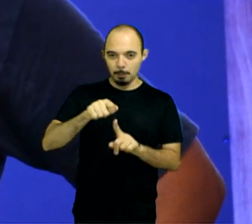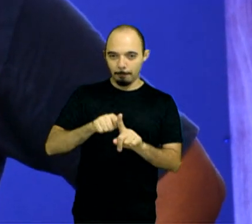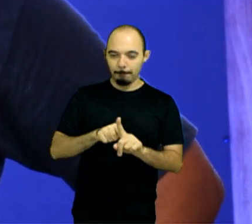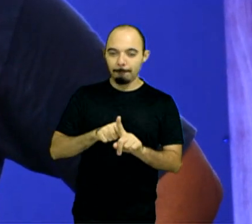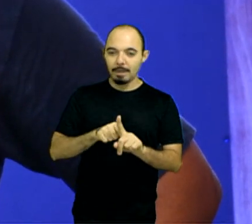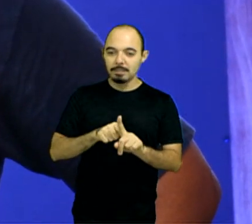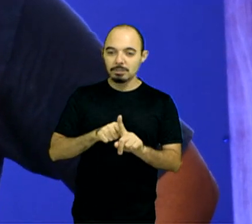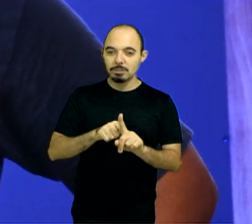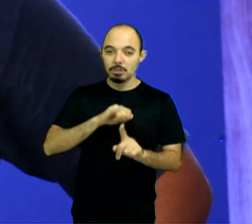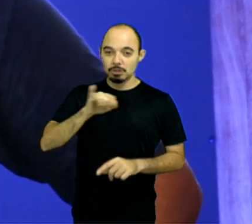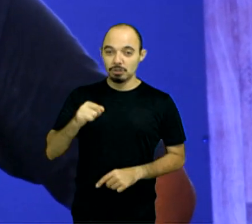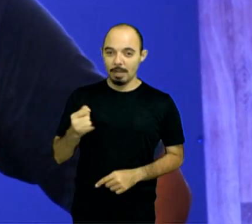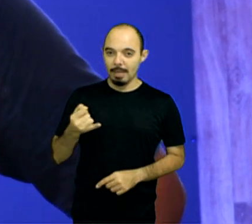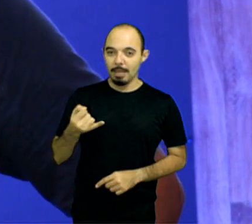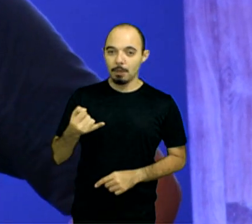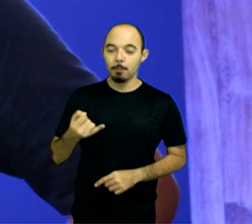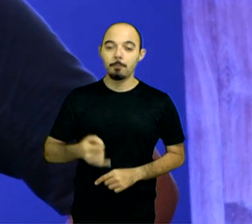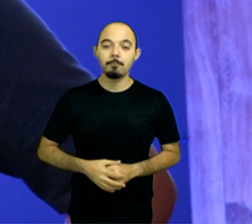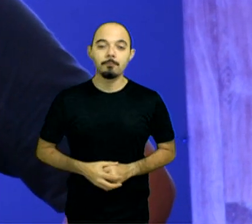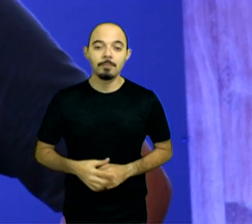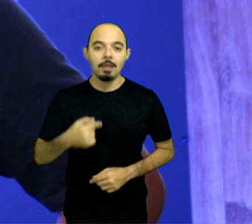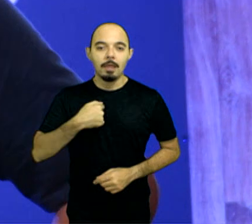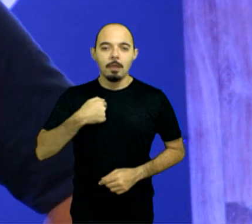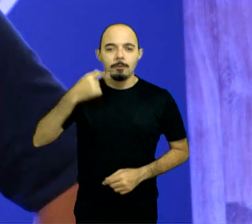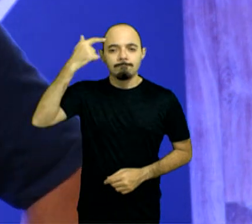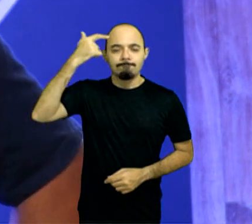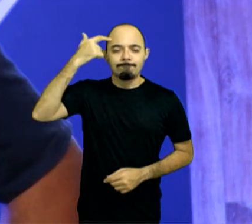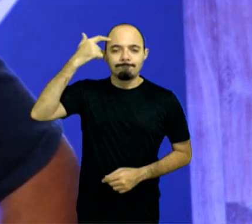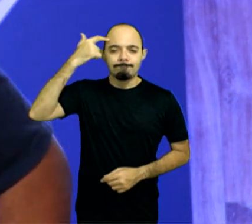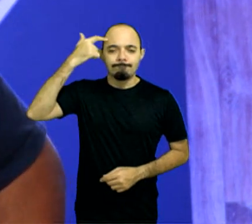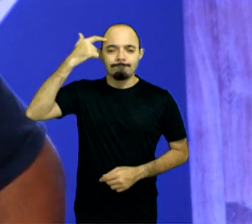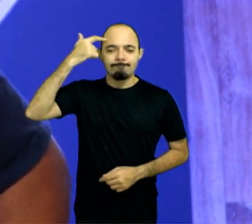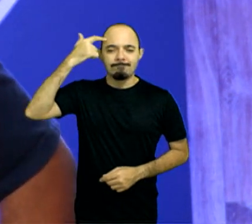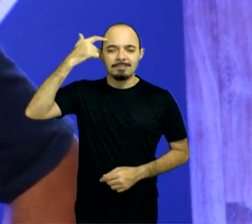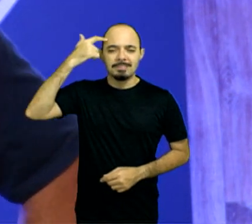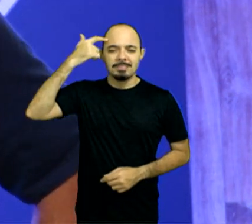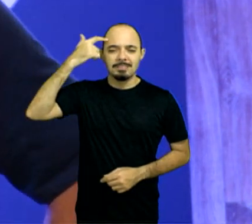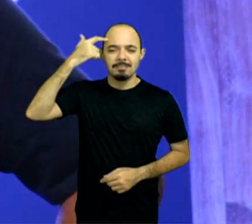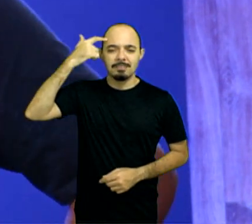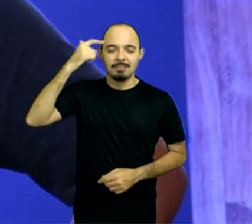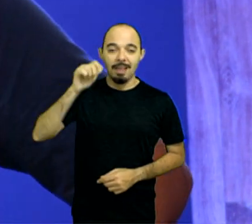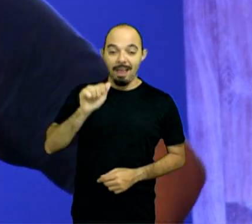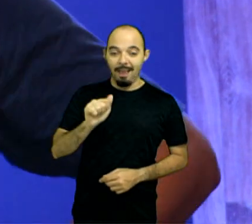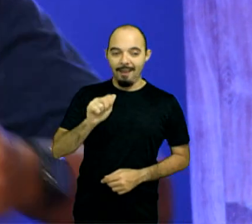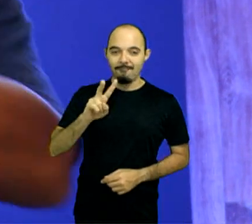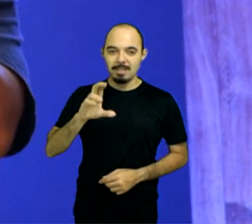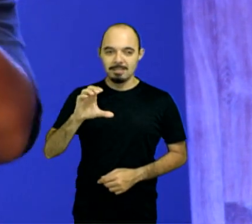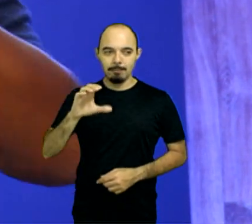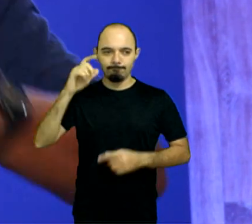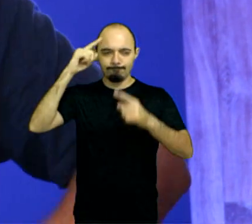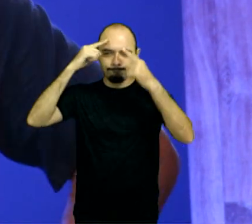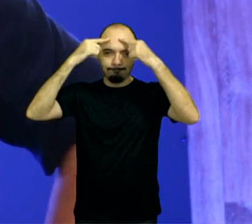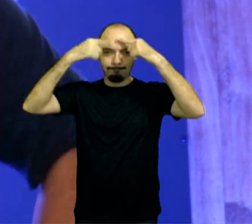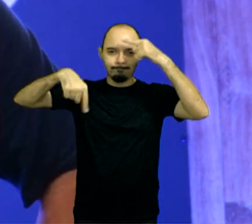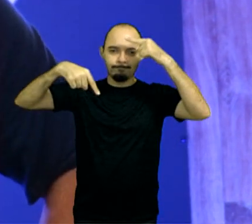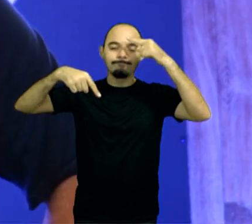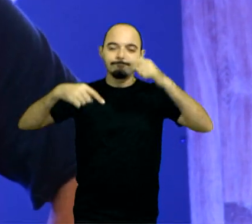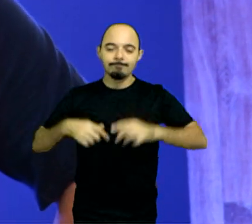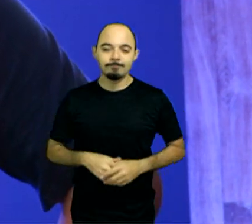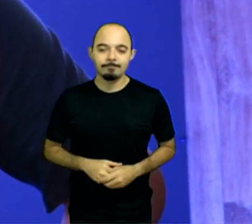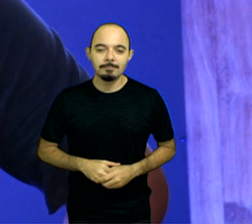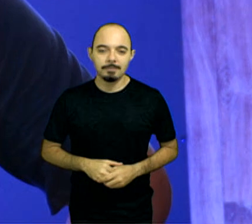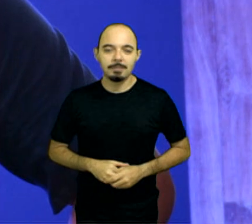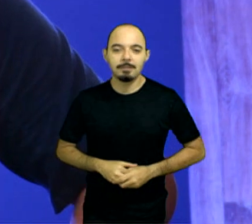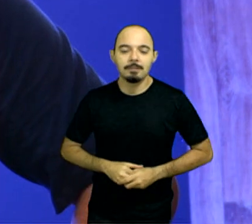né? Hemorrágico. Muitos aí sabem que é grave, né? Pode ver historicamente quantas pessoas